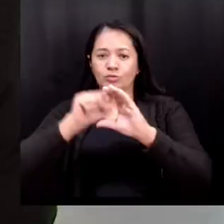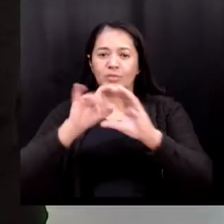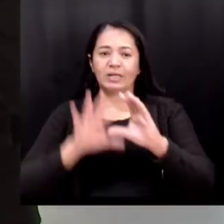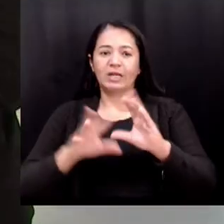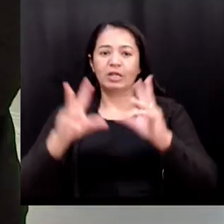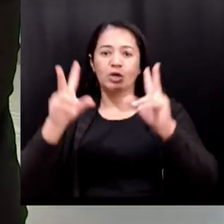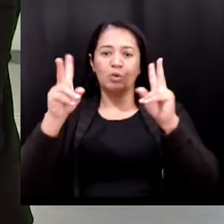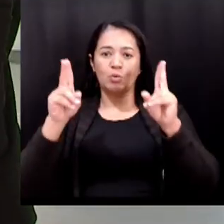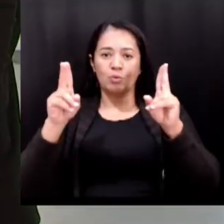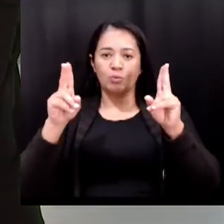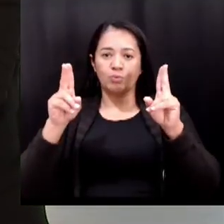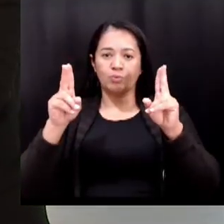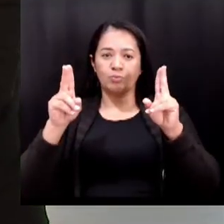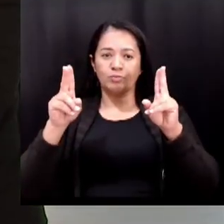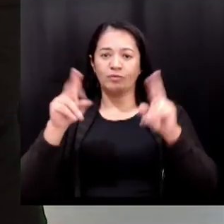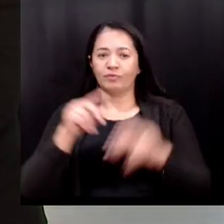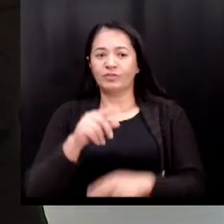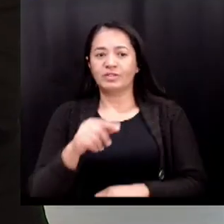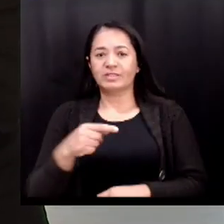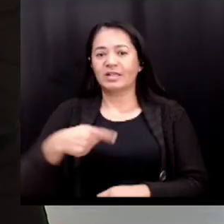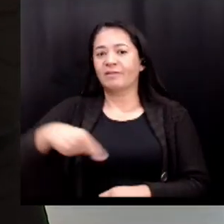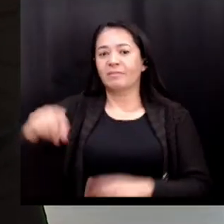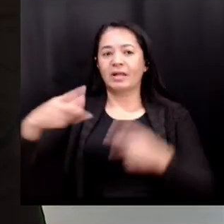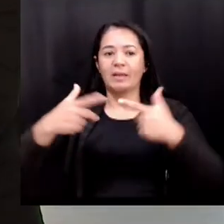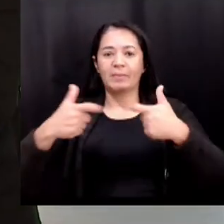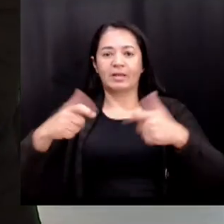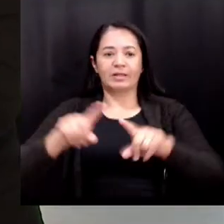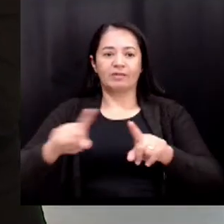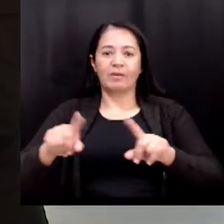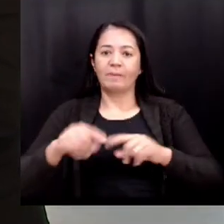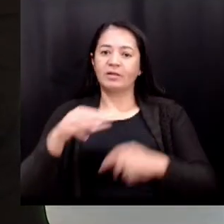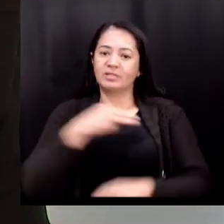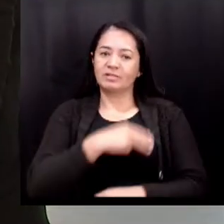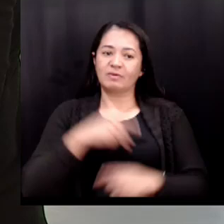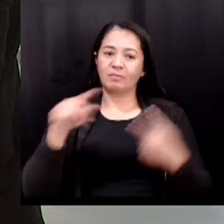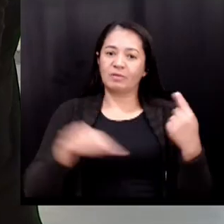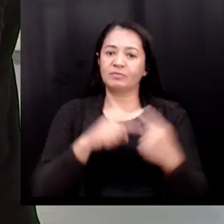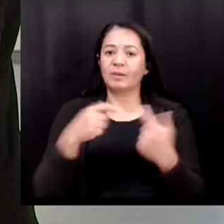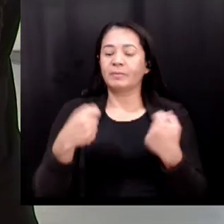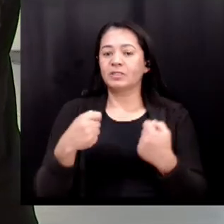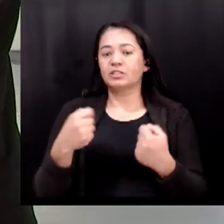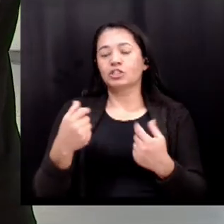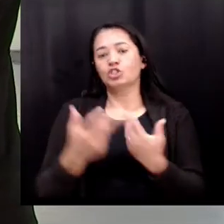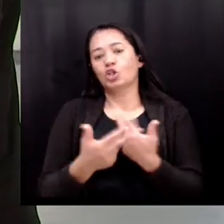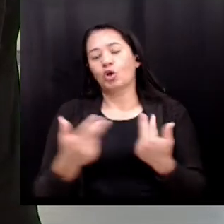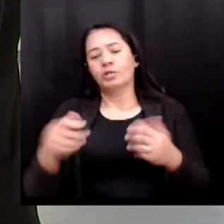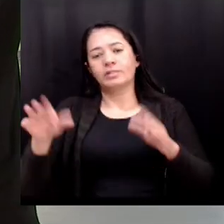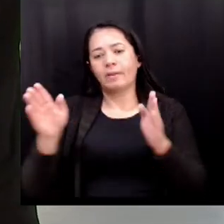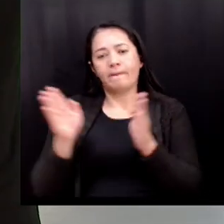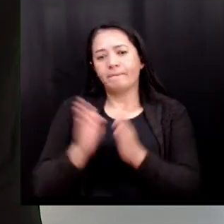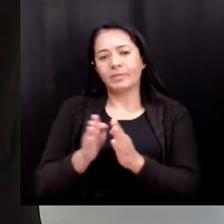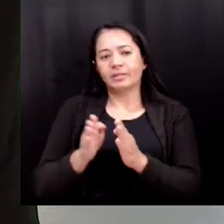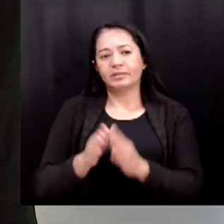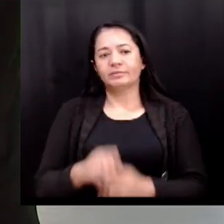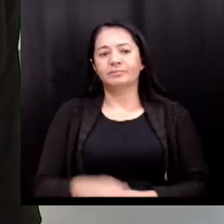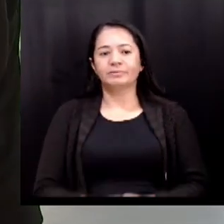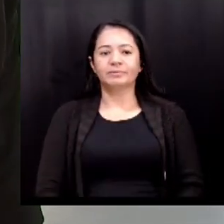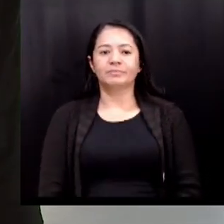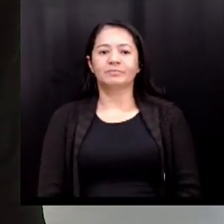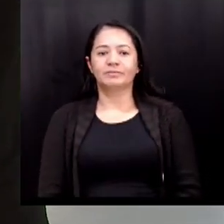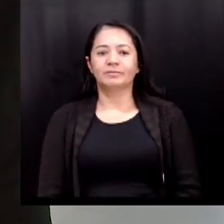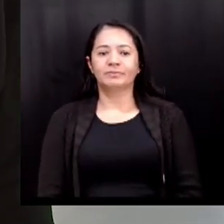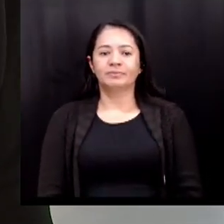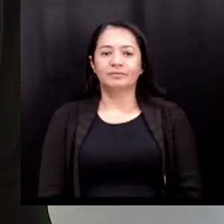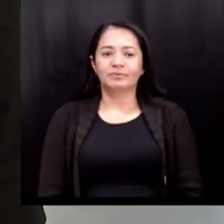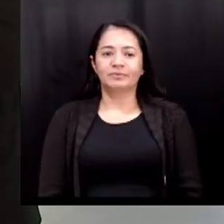não está indo para a guerra, você está indo para uma missão, e aí você precisa de coisas pequenas para serem levadas, como essa, por exemplo. O que são os 3